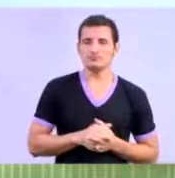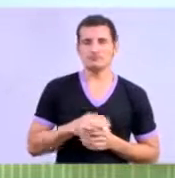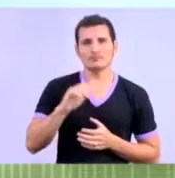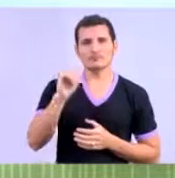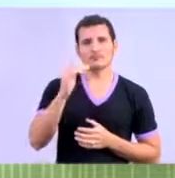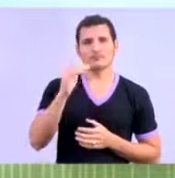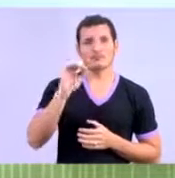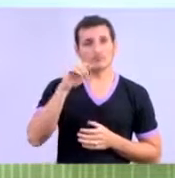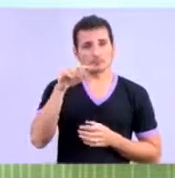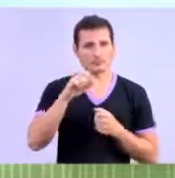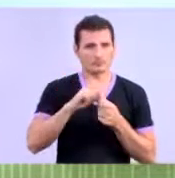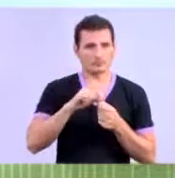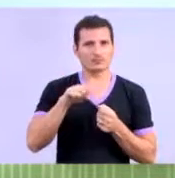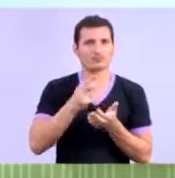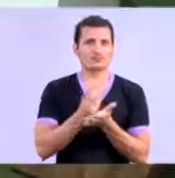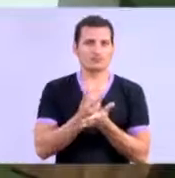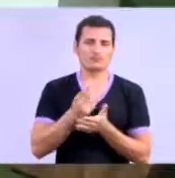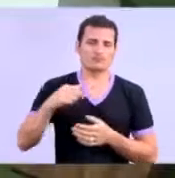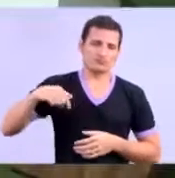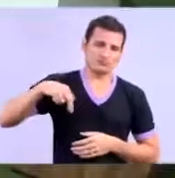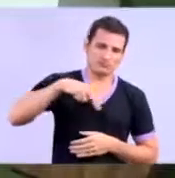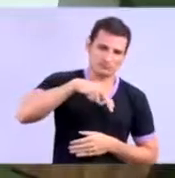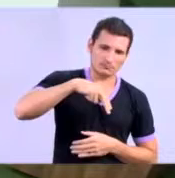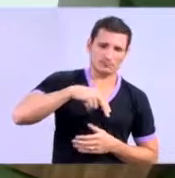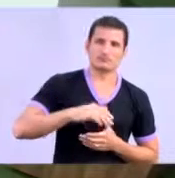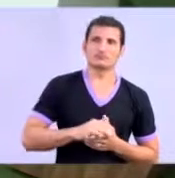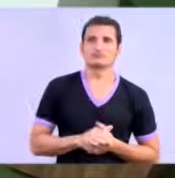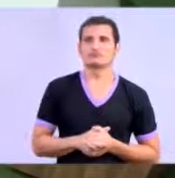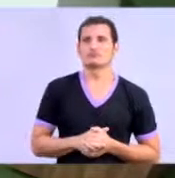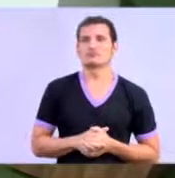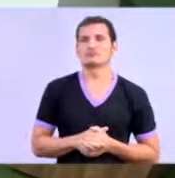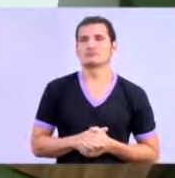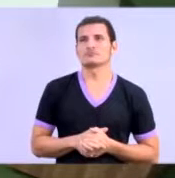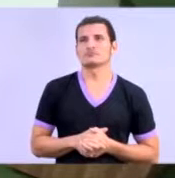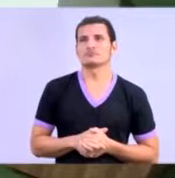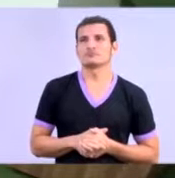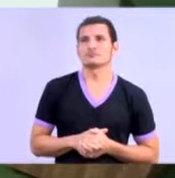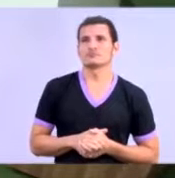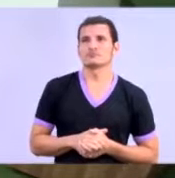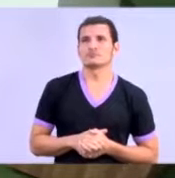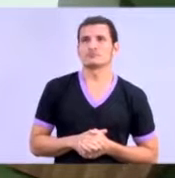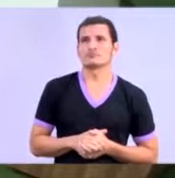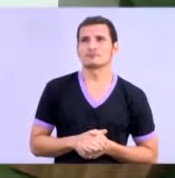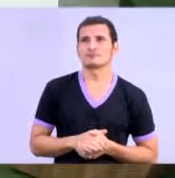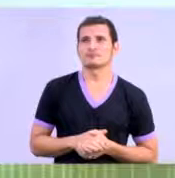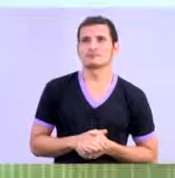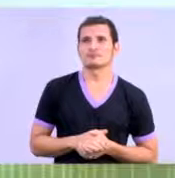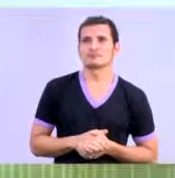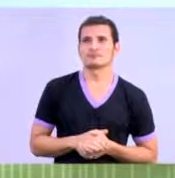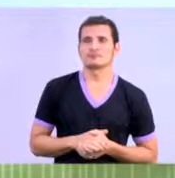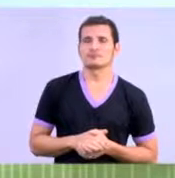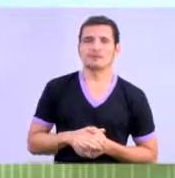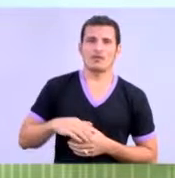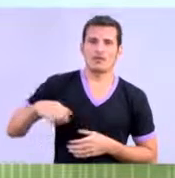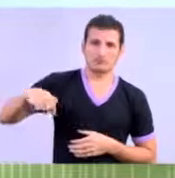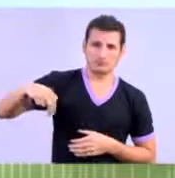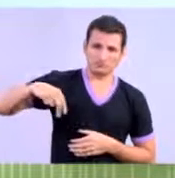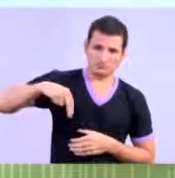é a mesma, andar. Né, professor? A ação é a mesma, andar. Mas não. Agora, anda para